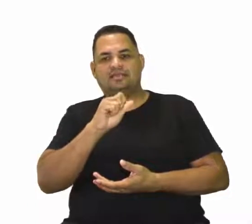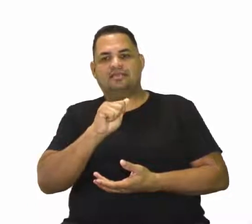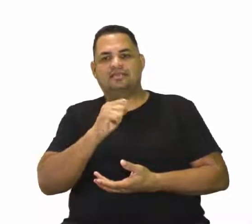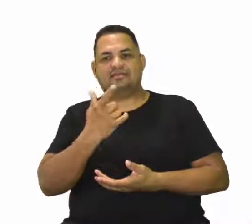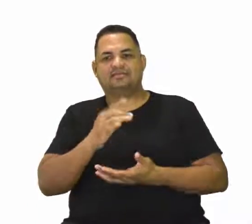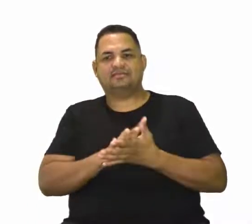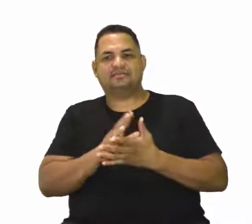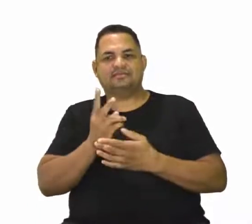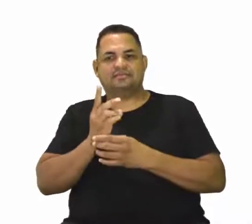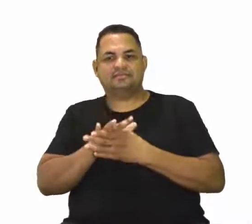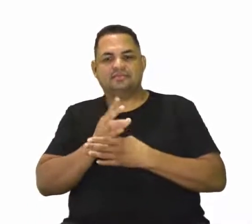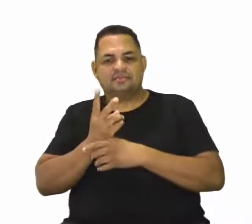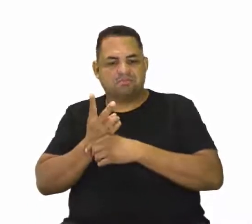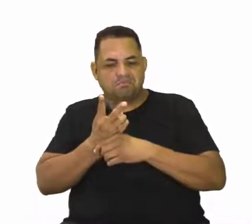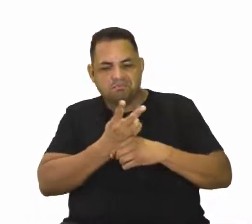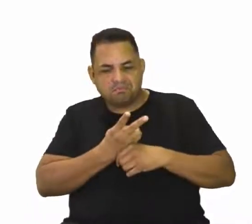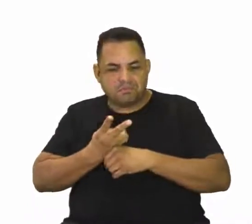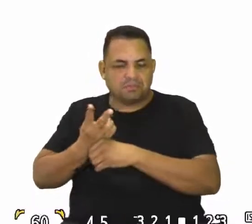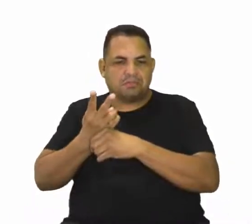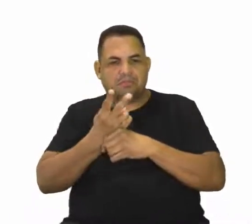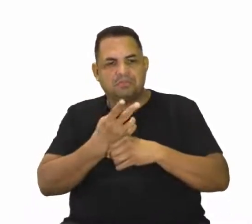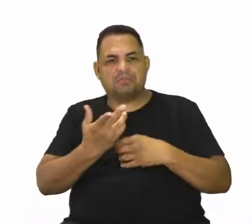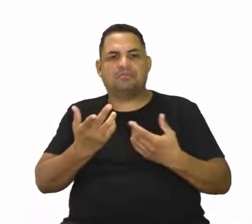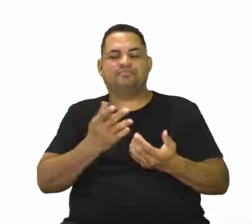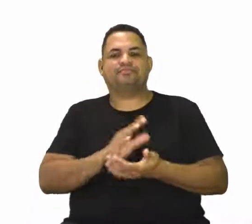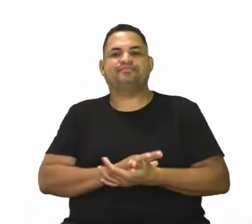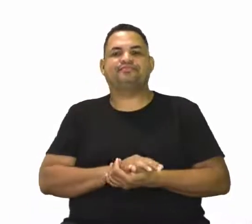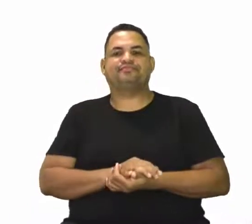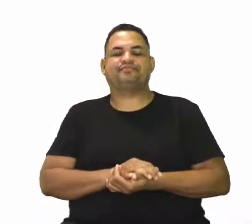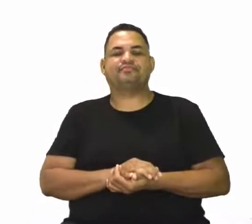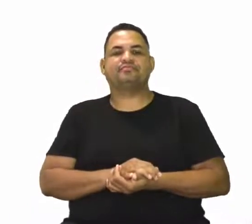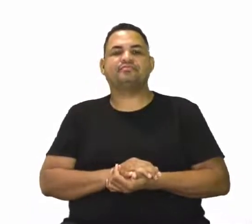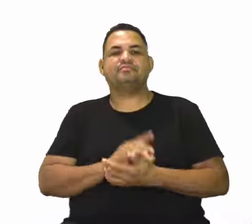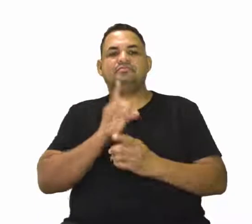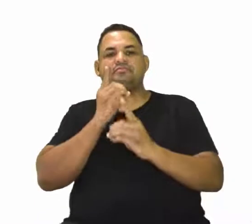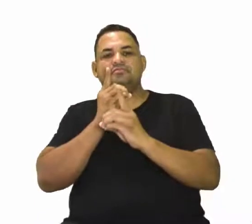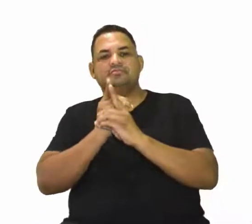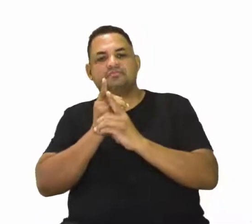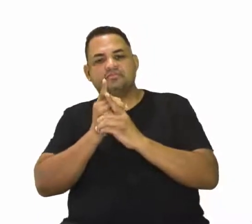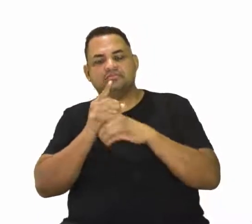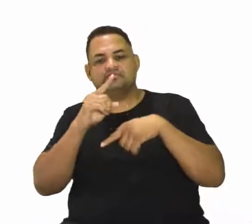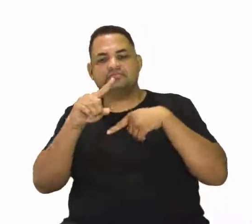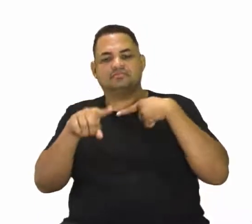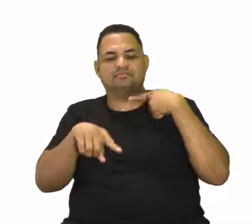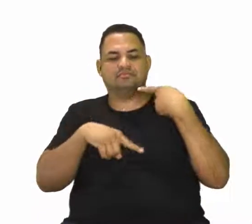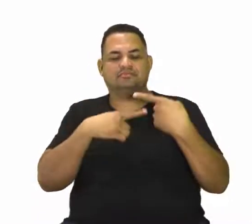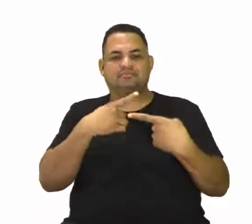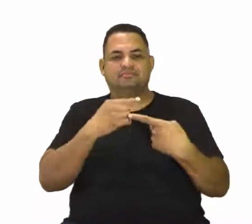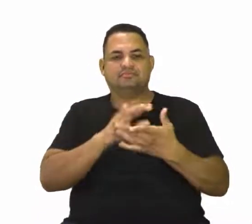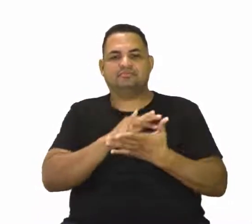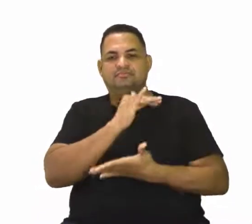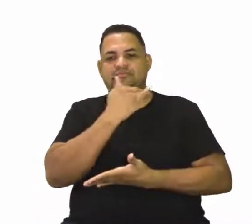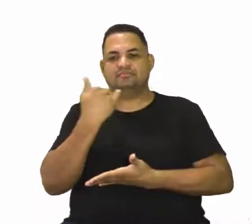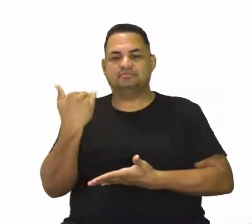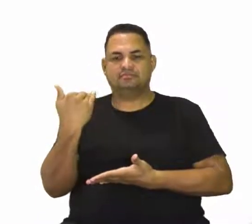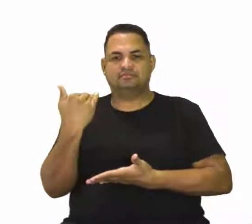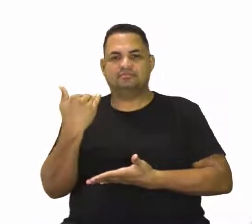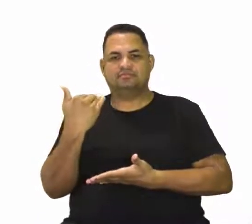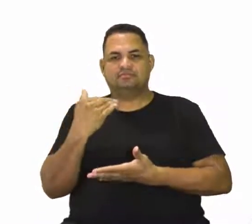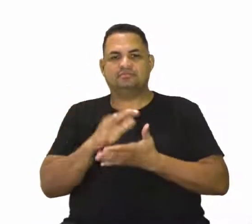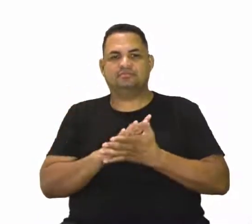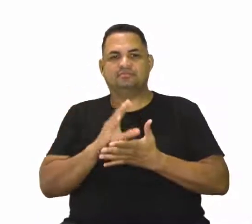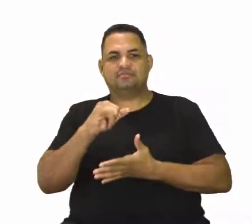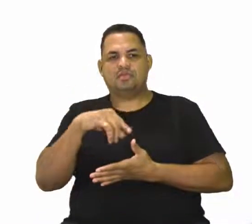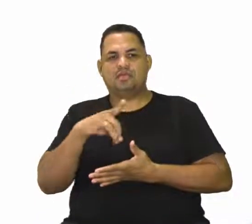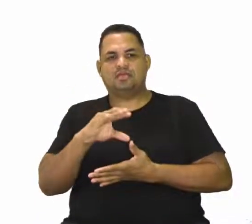ele foi perseguido tá foi encontrado e depois ele foi morto